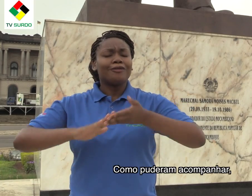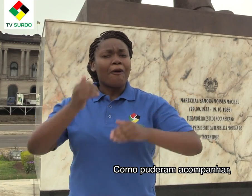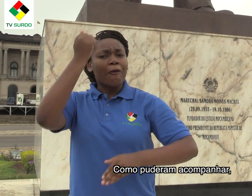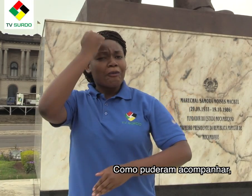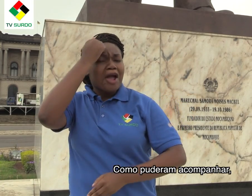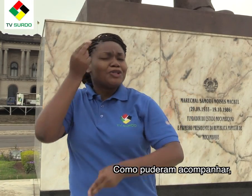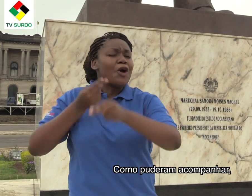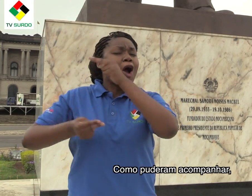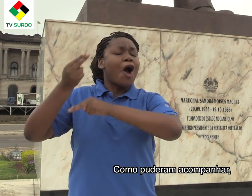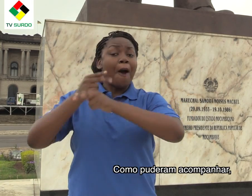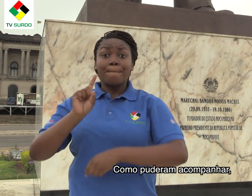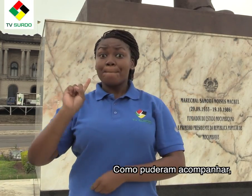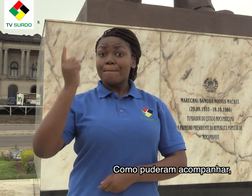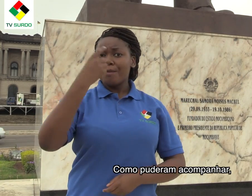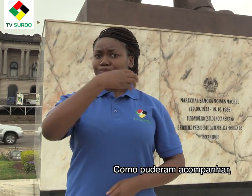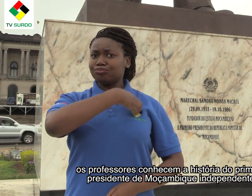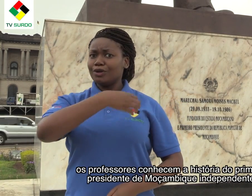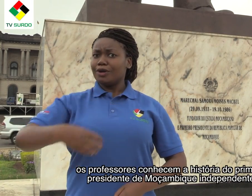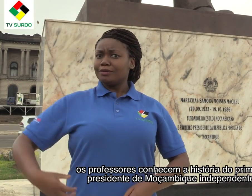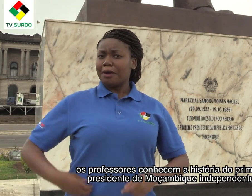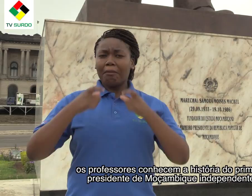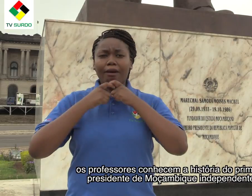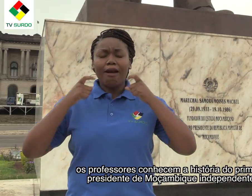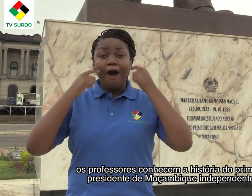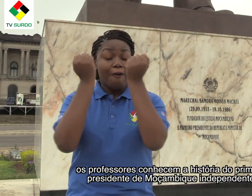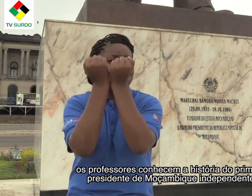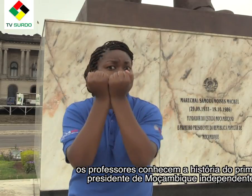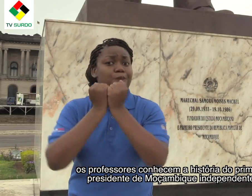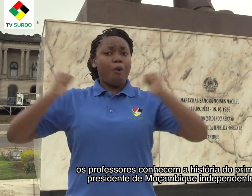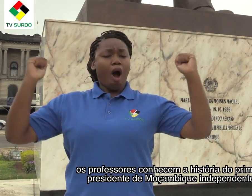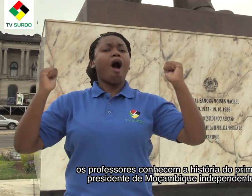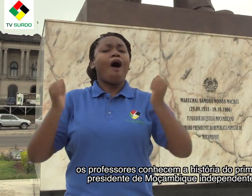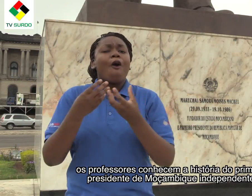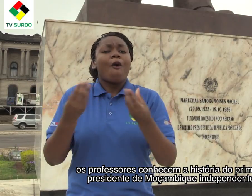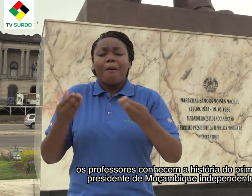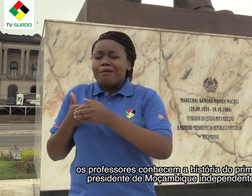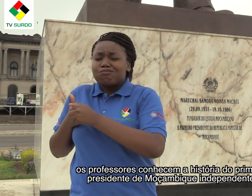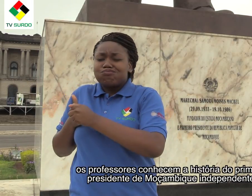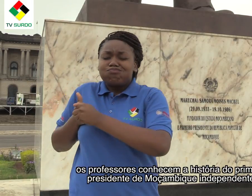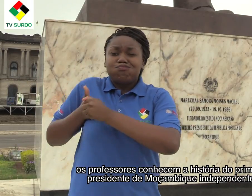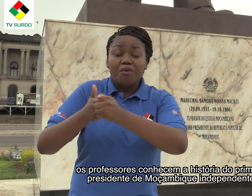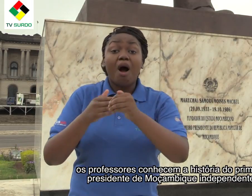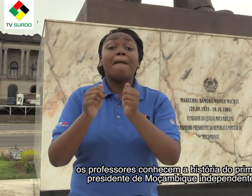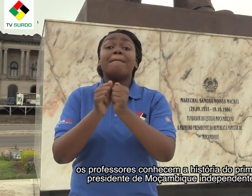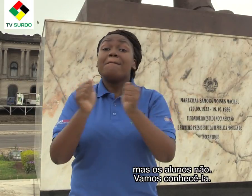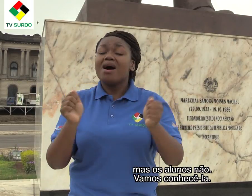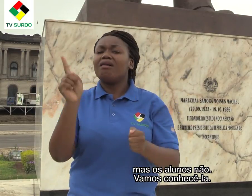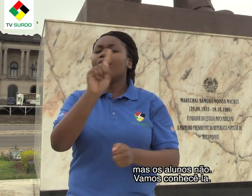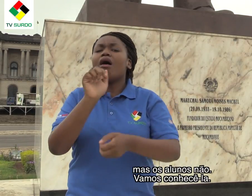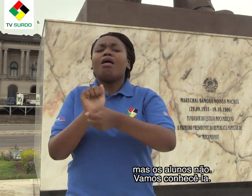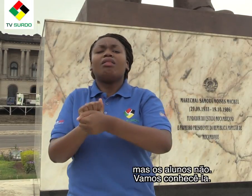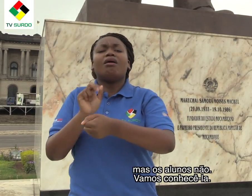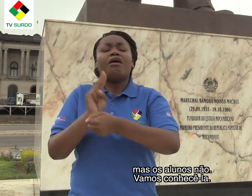puderam acompanhar, os professores conhecem a história do primeiro presidente de Moçambique independente, mas os alunos não.